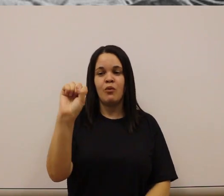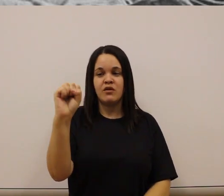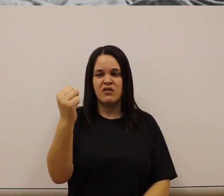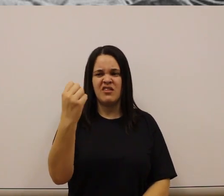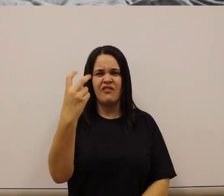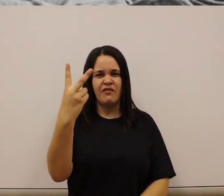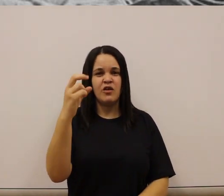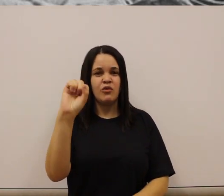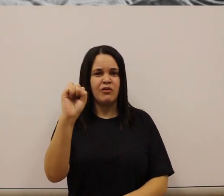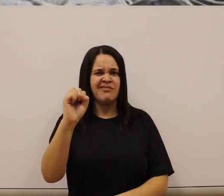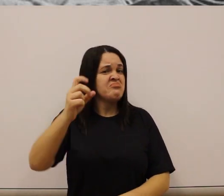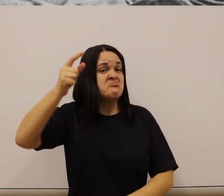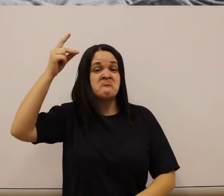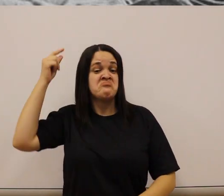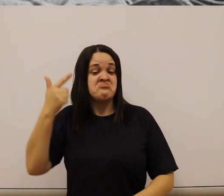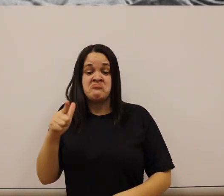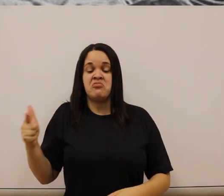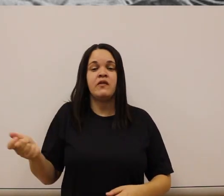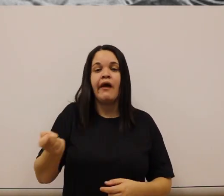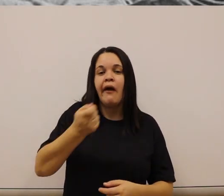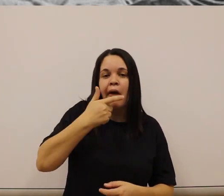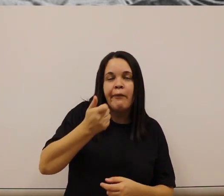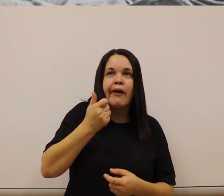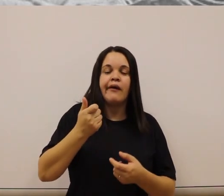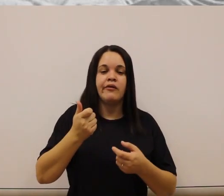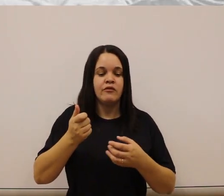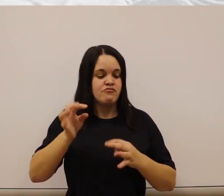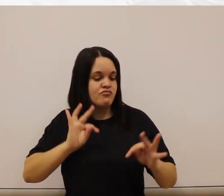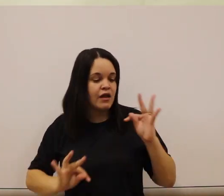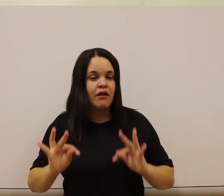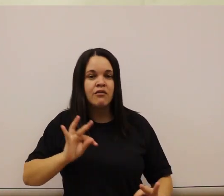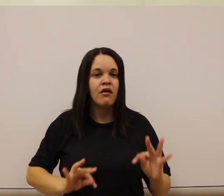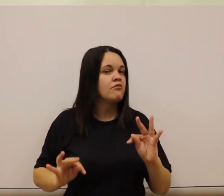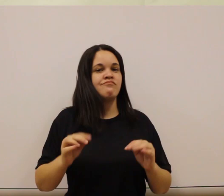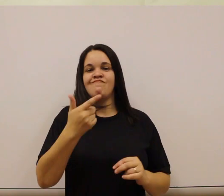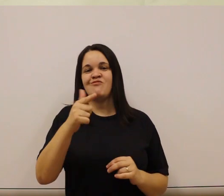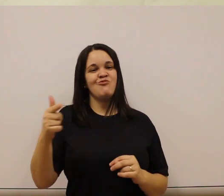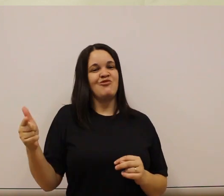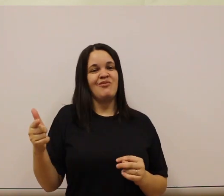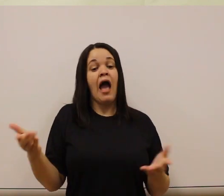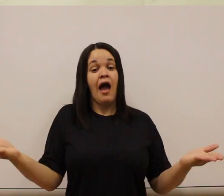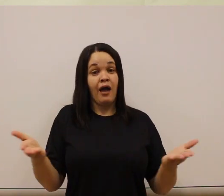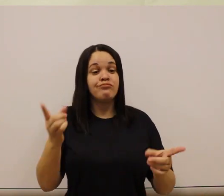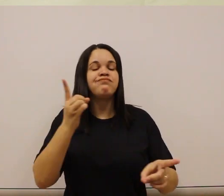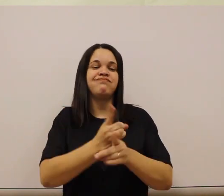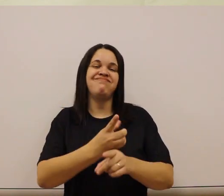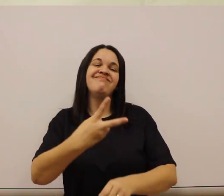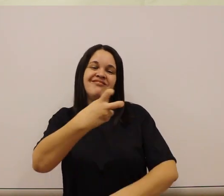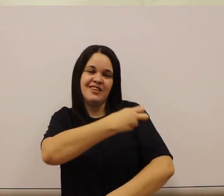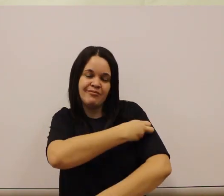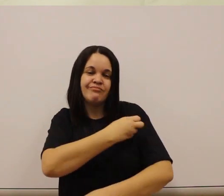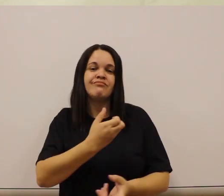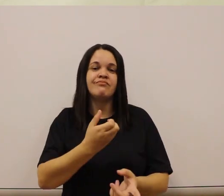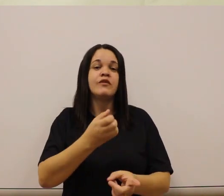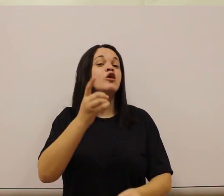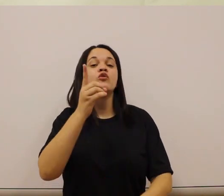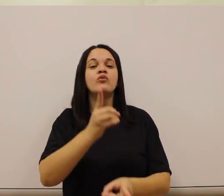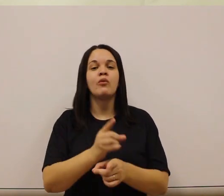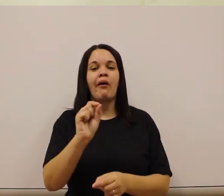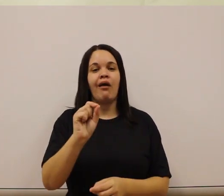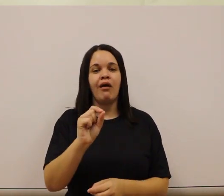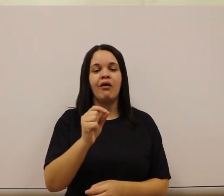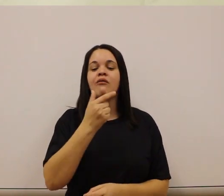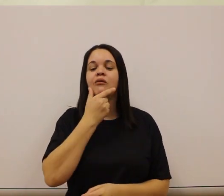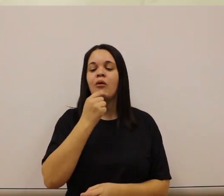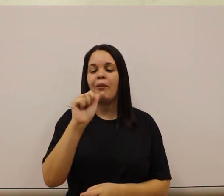1928. Antes não existiam antibióticos para tratamento dessas bactérias. Ela foi descoberta